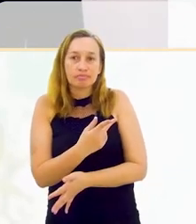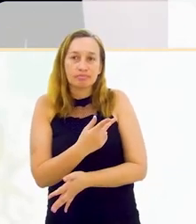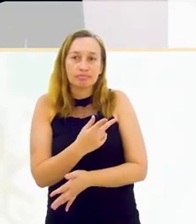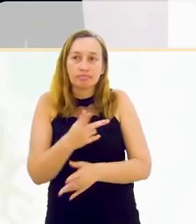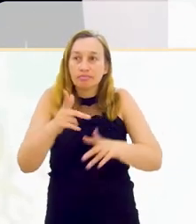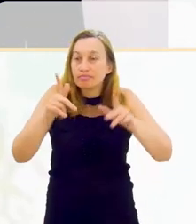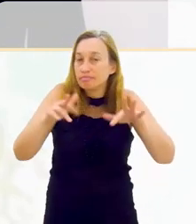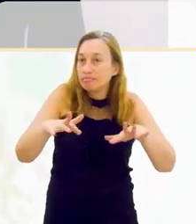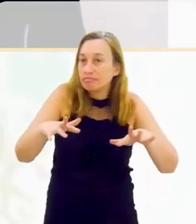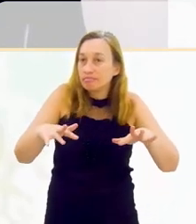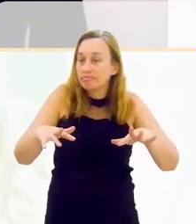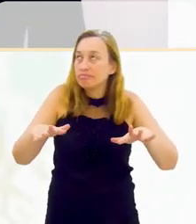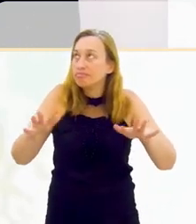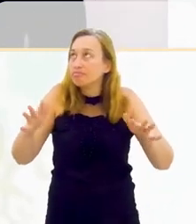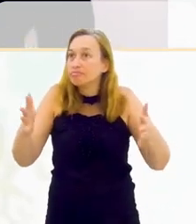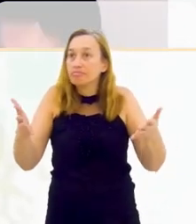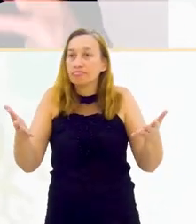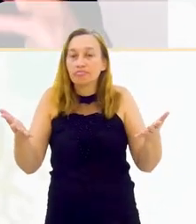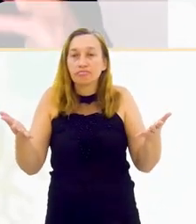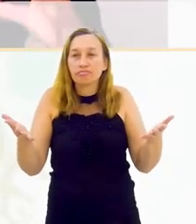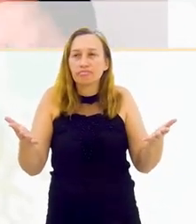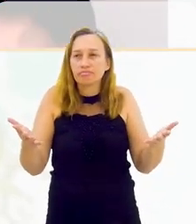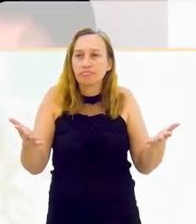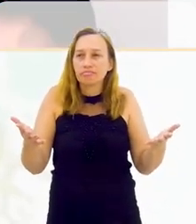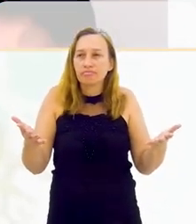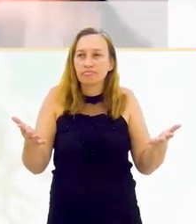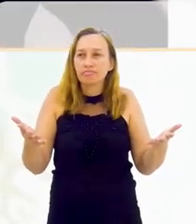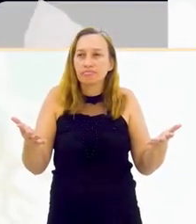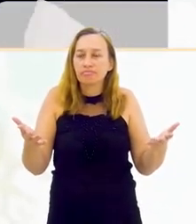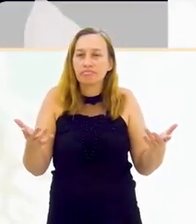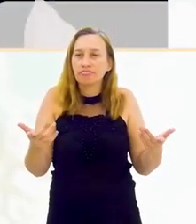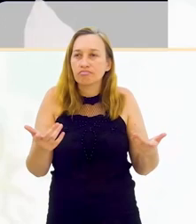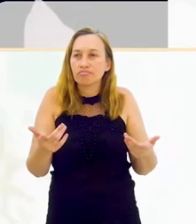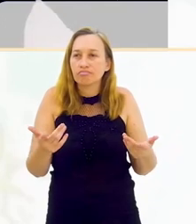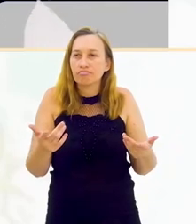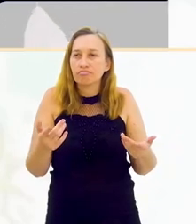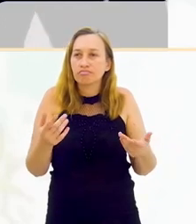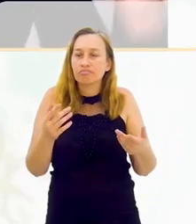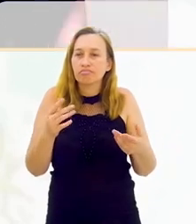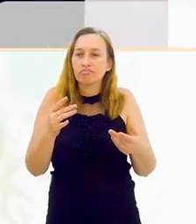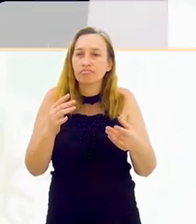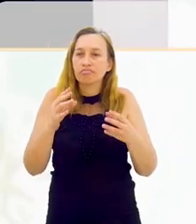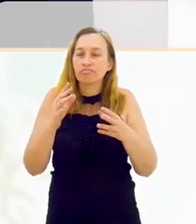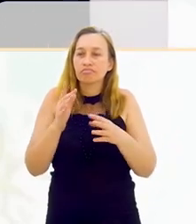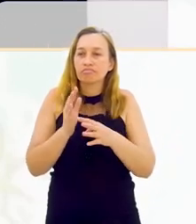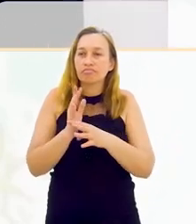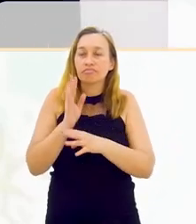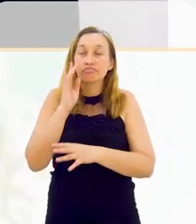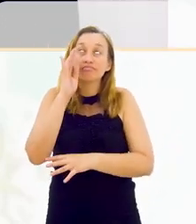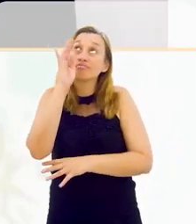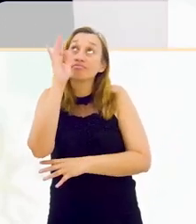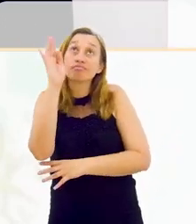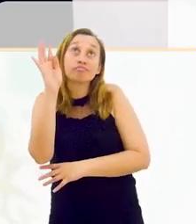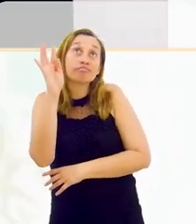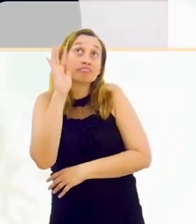inspiração Muito. existe, é quase cósmico, quase, sabe,